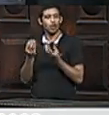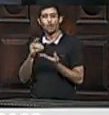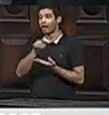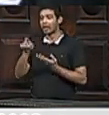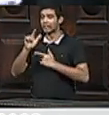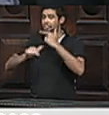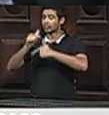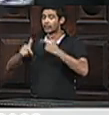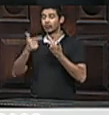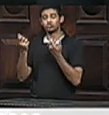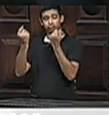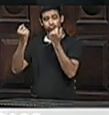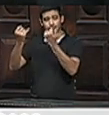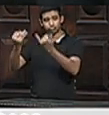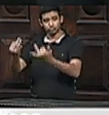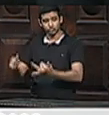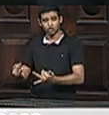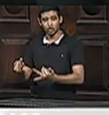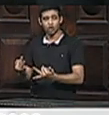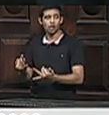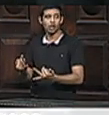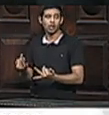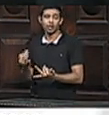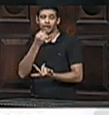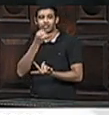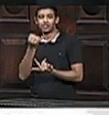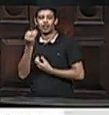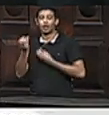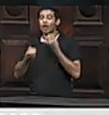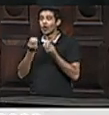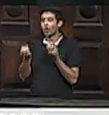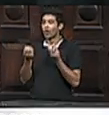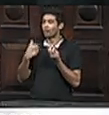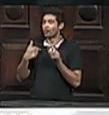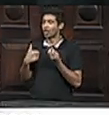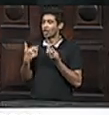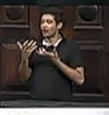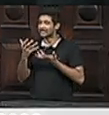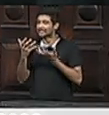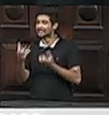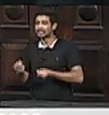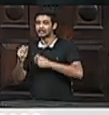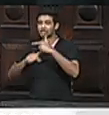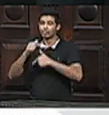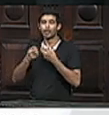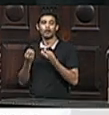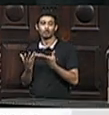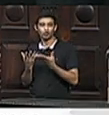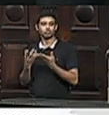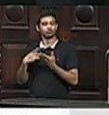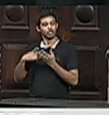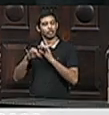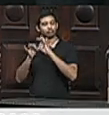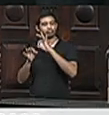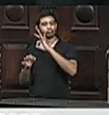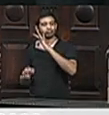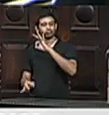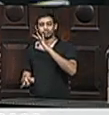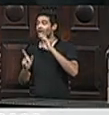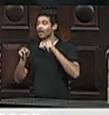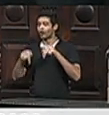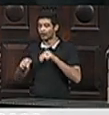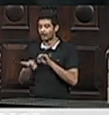eu acho que já houve alterações ao longo do processo. Eu já assisti discussões polêmicas entre os trabalhadores sobre a representação, mas,